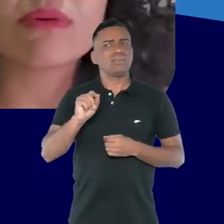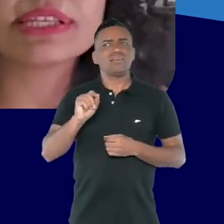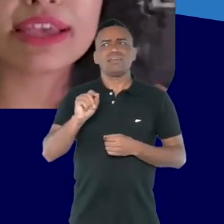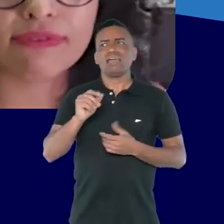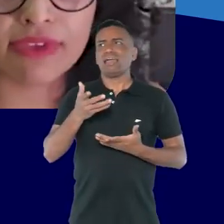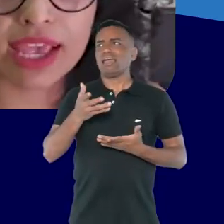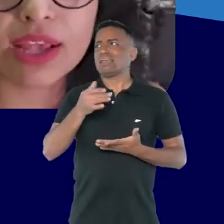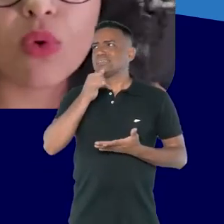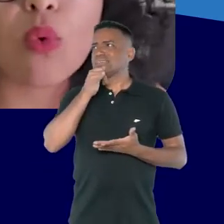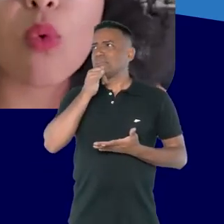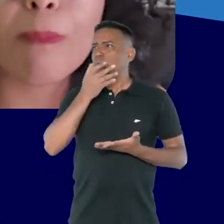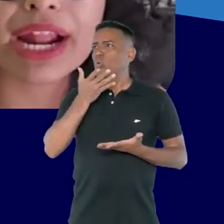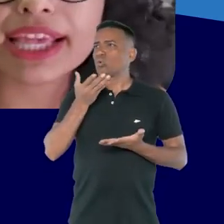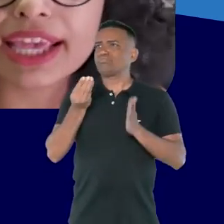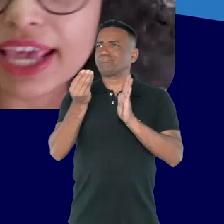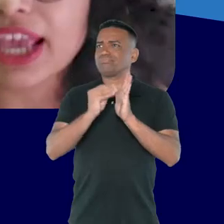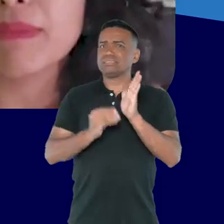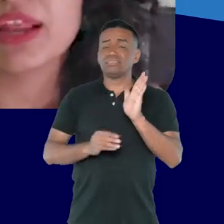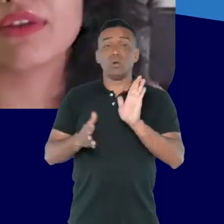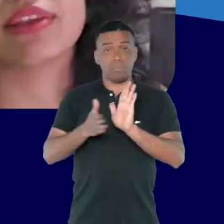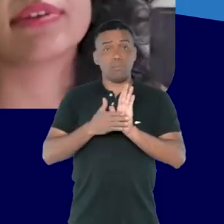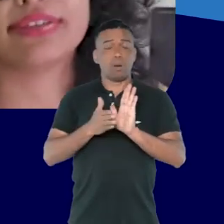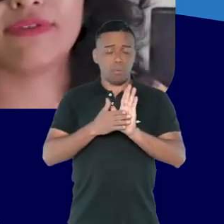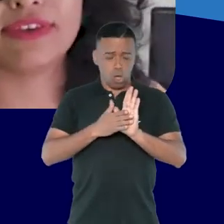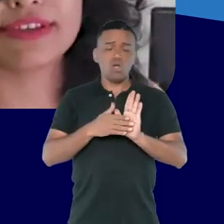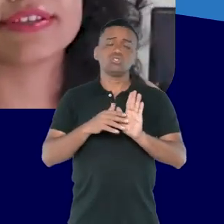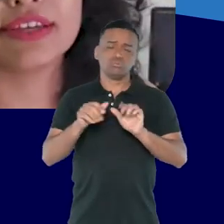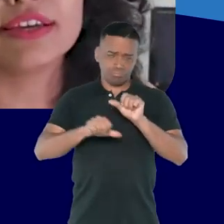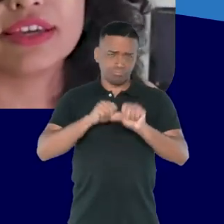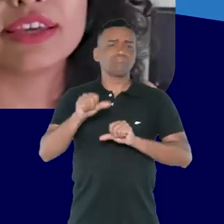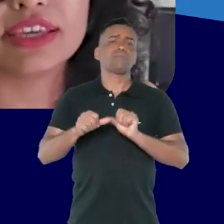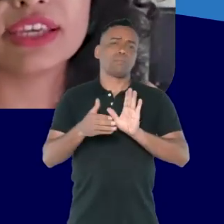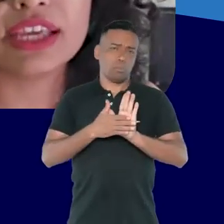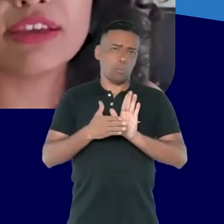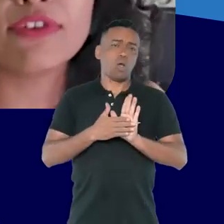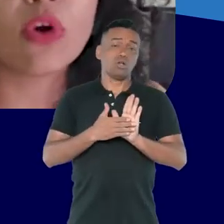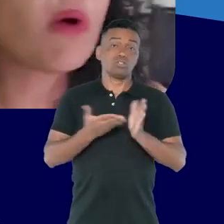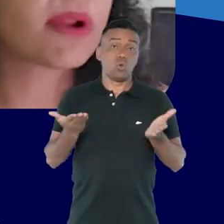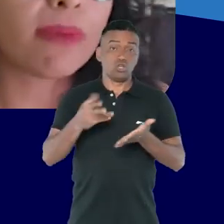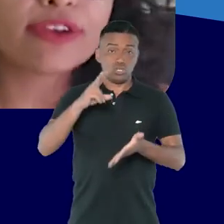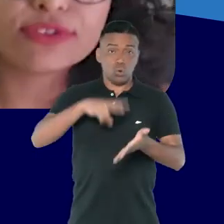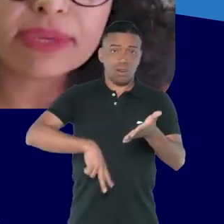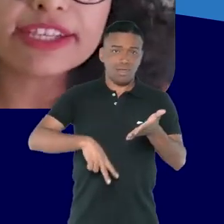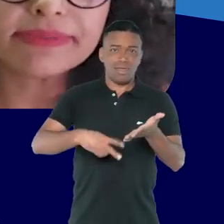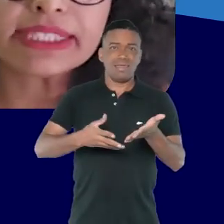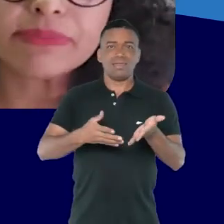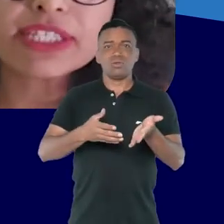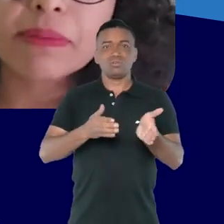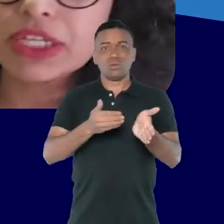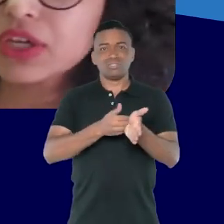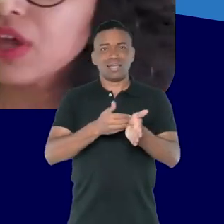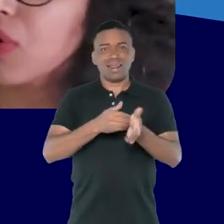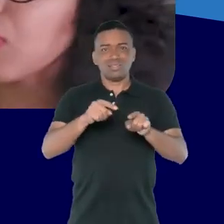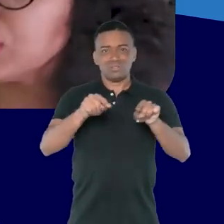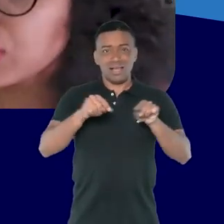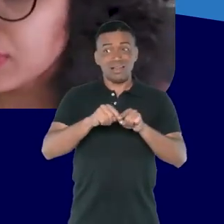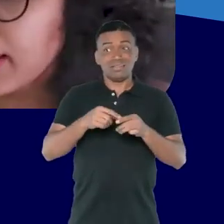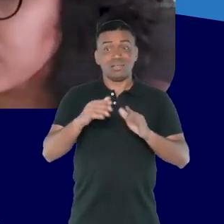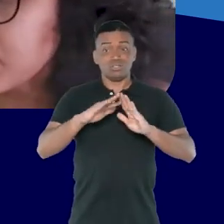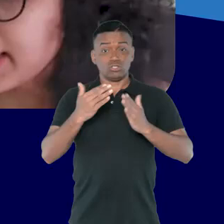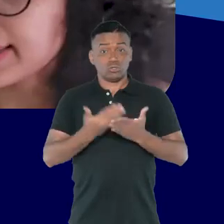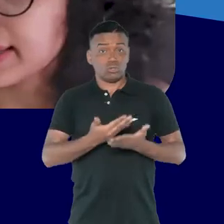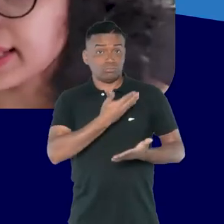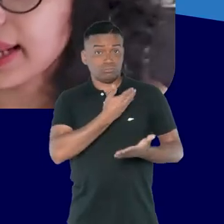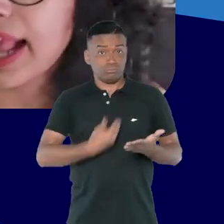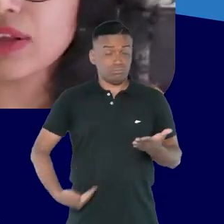foi daí que eu comecei a ver para que a minha literatura servia, assim. E virou meu propósito mesmo, assim, principalmente hoje quando eu